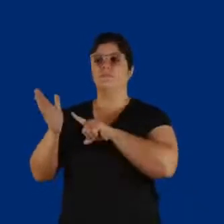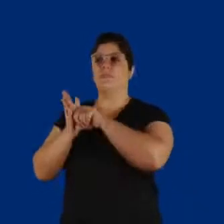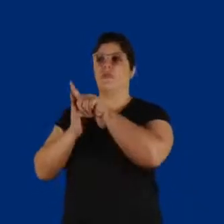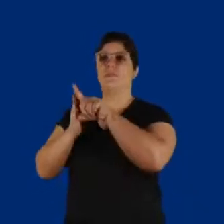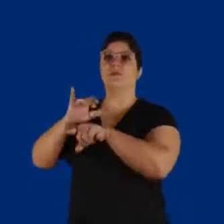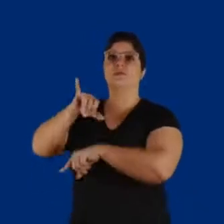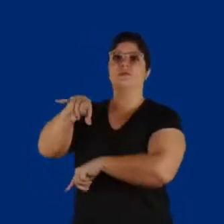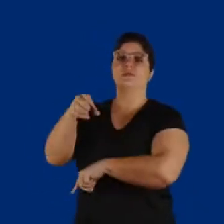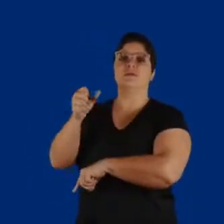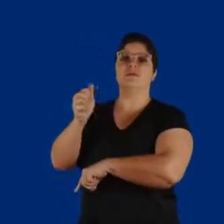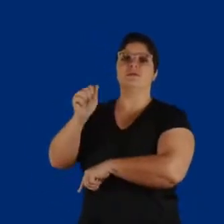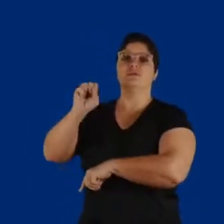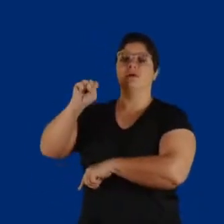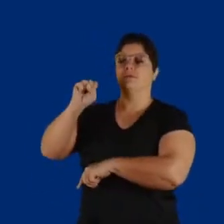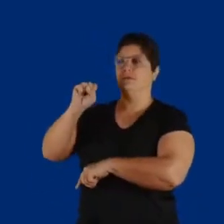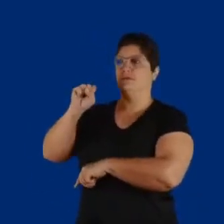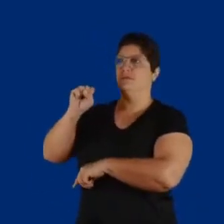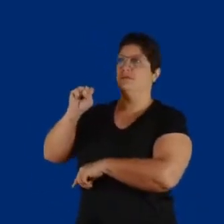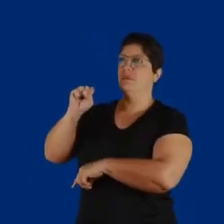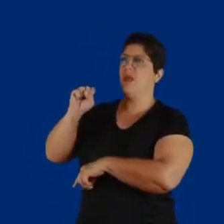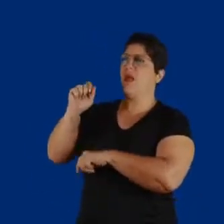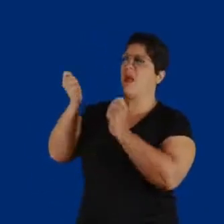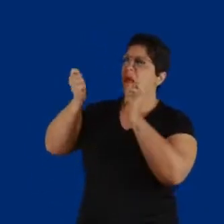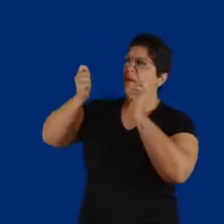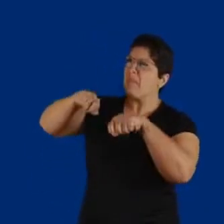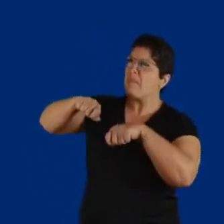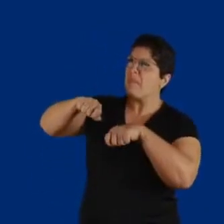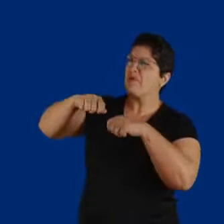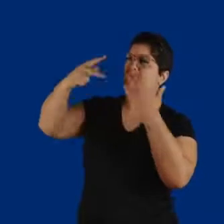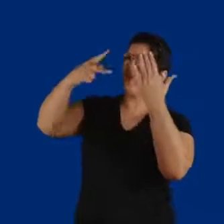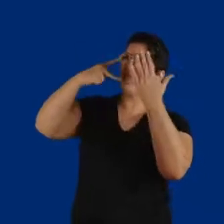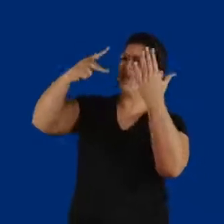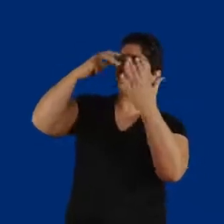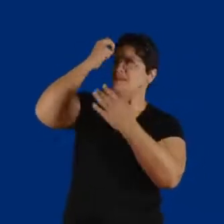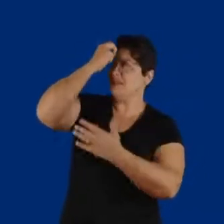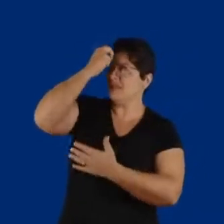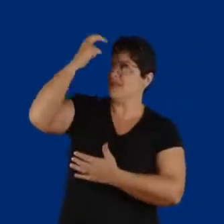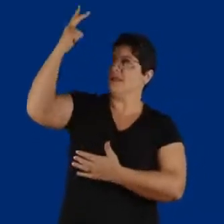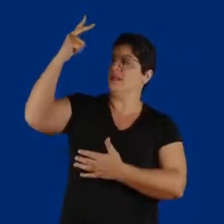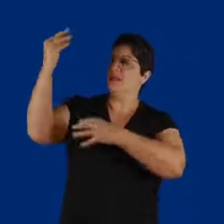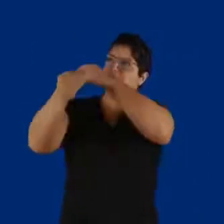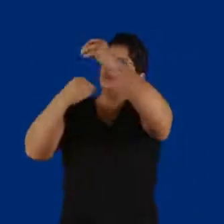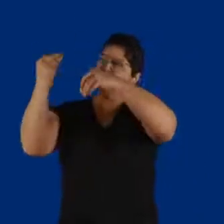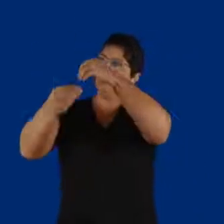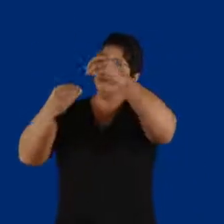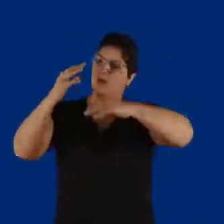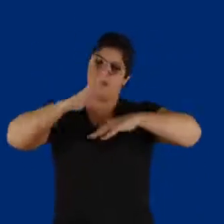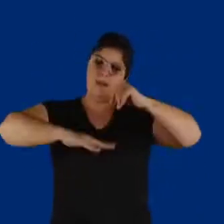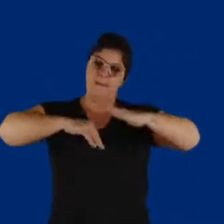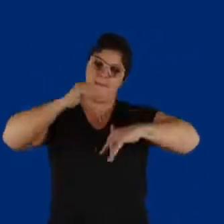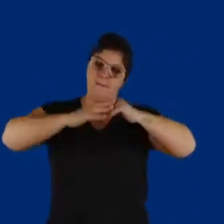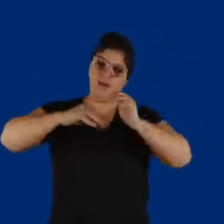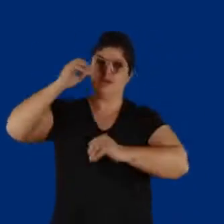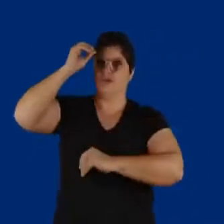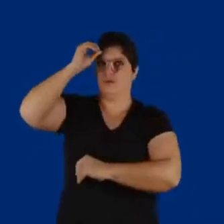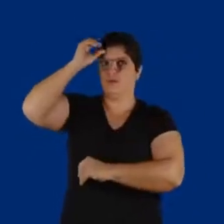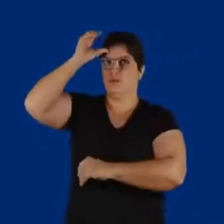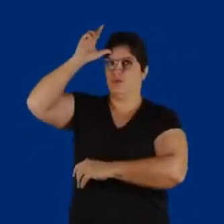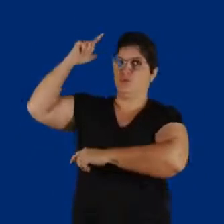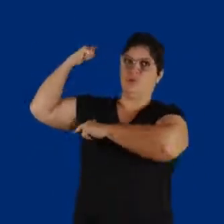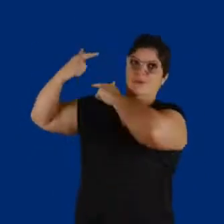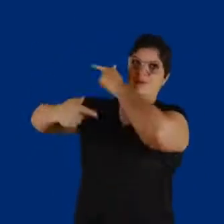Jesuant. Se é possível unir a psiquiatria transcultural com as práticas de saberes ancestrais?